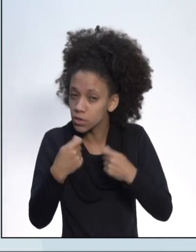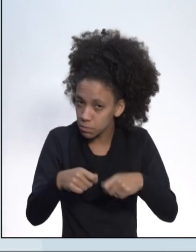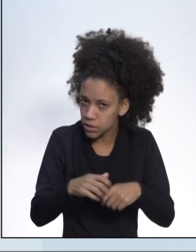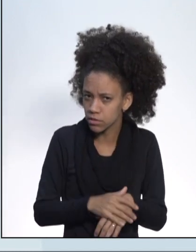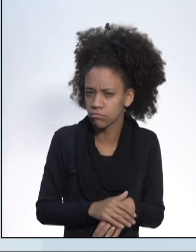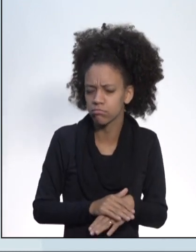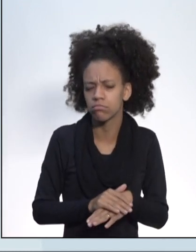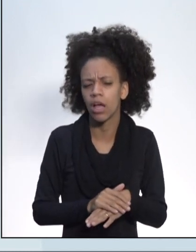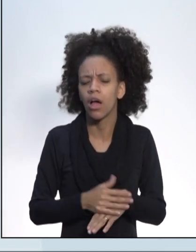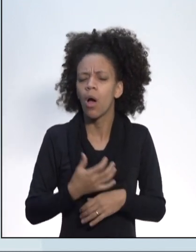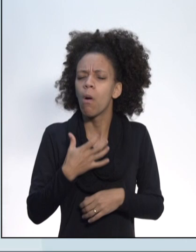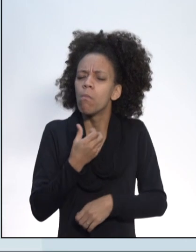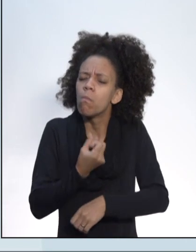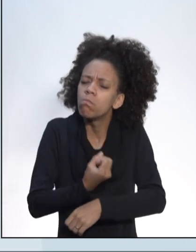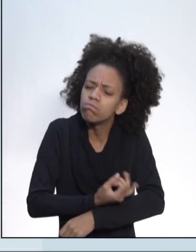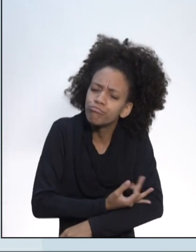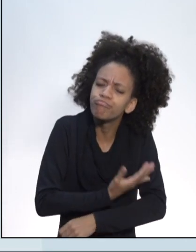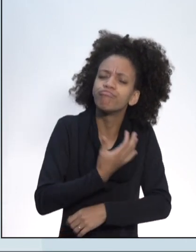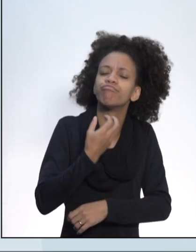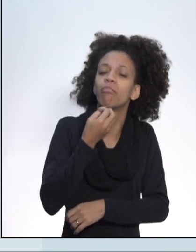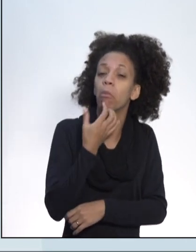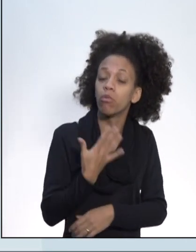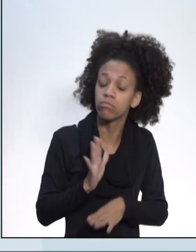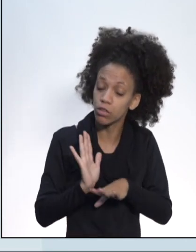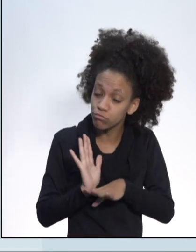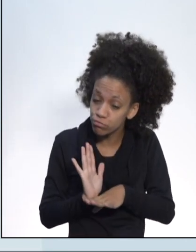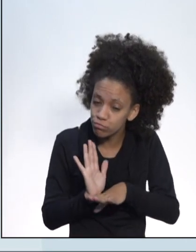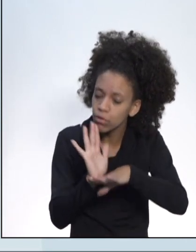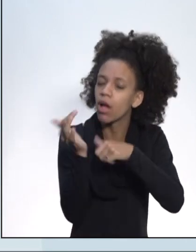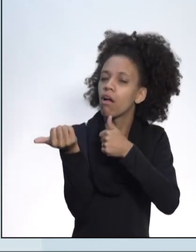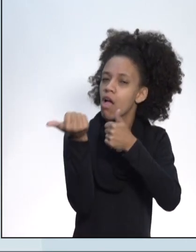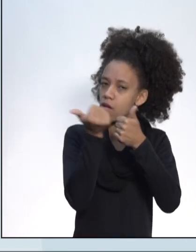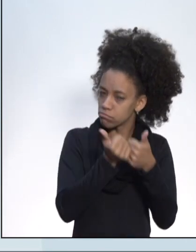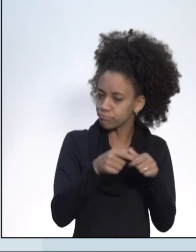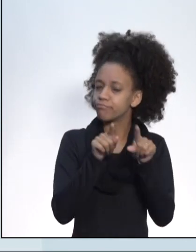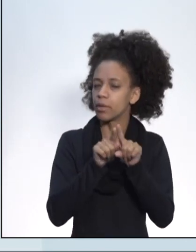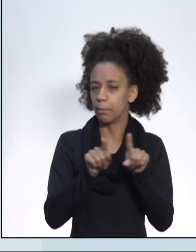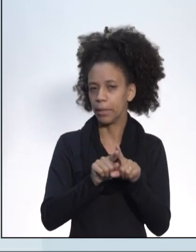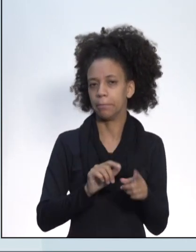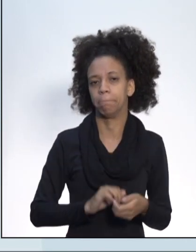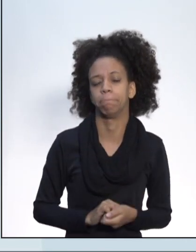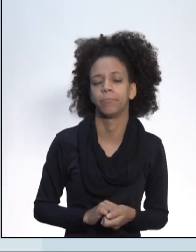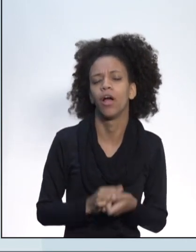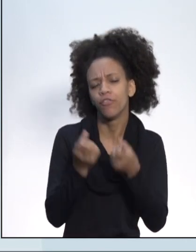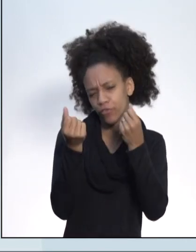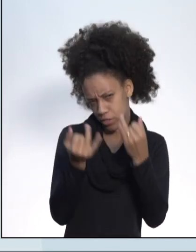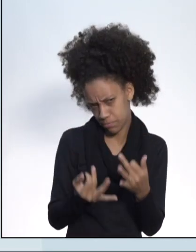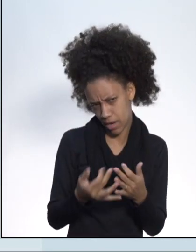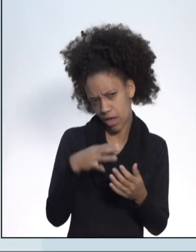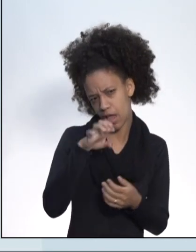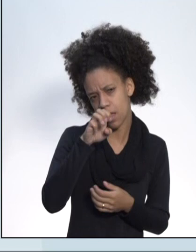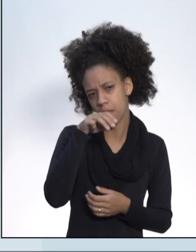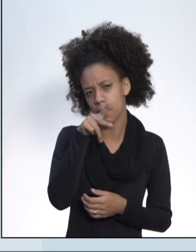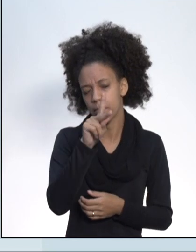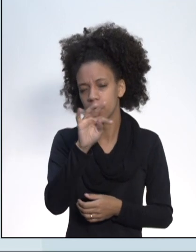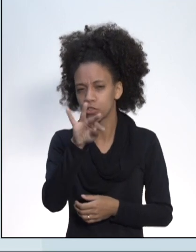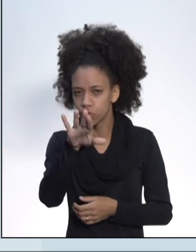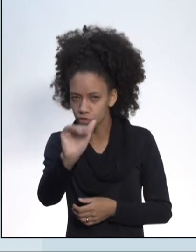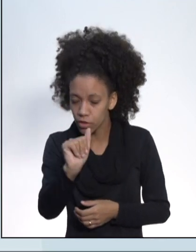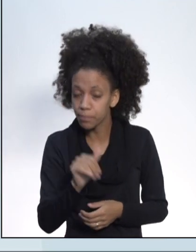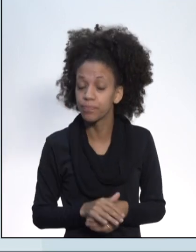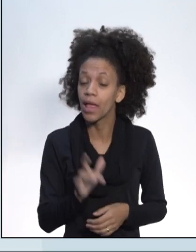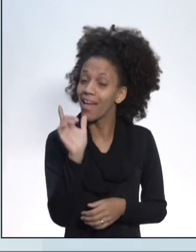com bondade, ajudando e prestando apoio e assistência. Vou explicar empatia. A